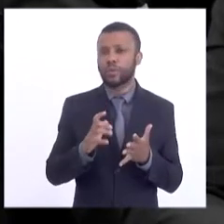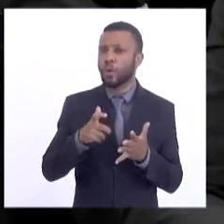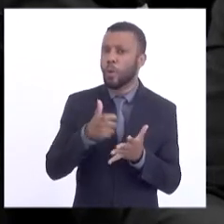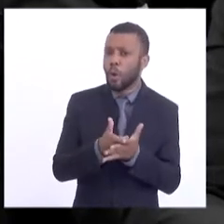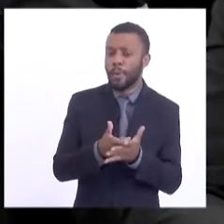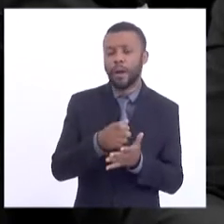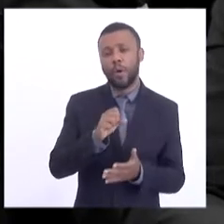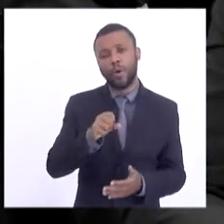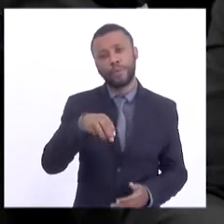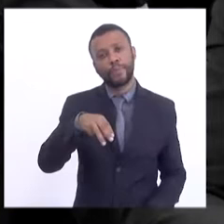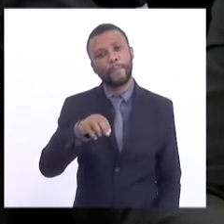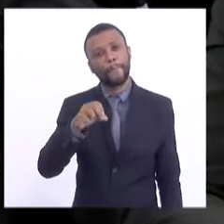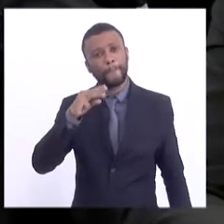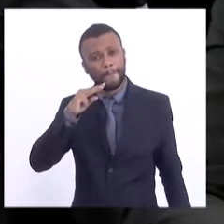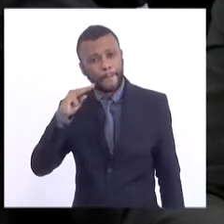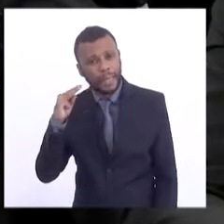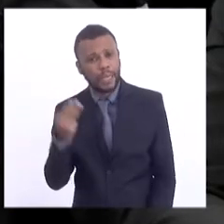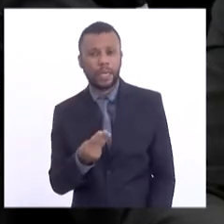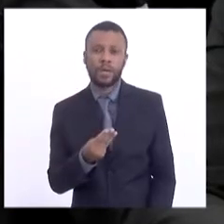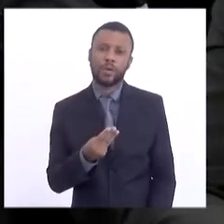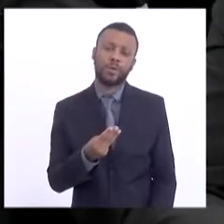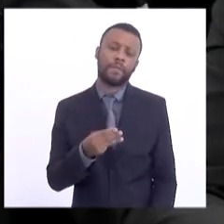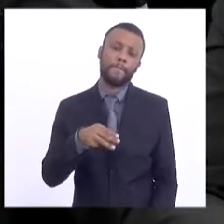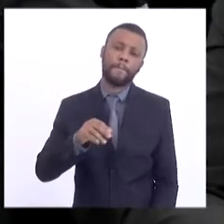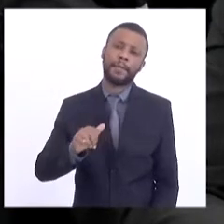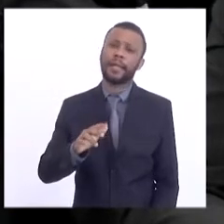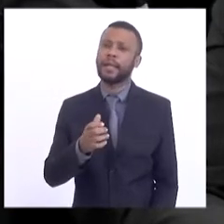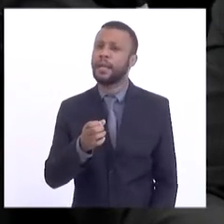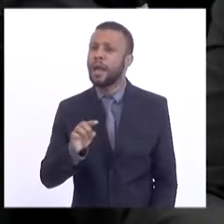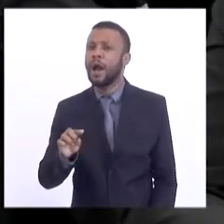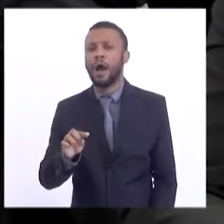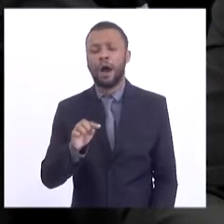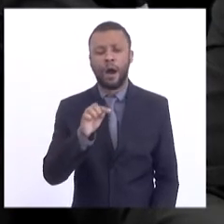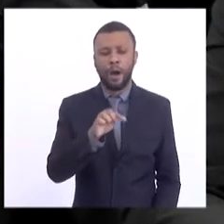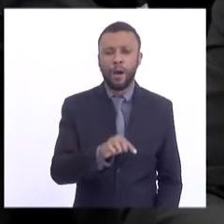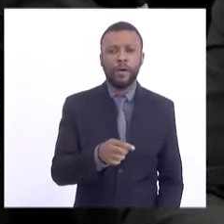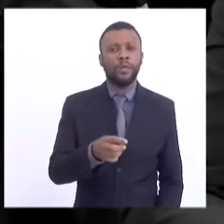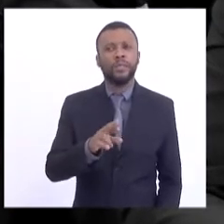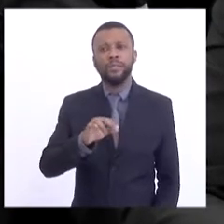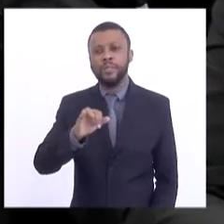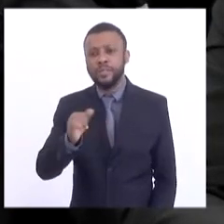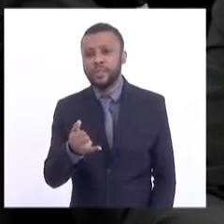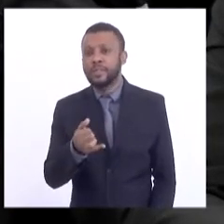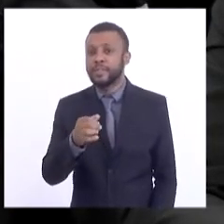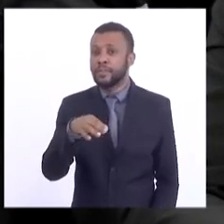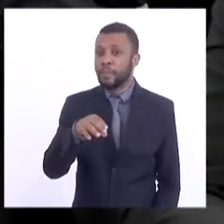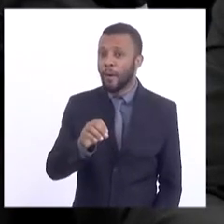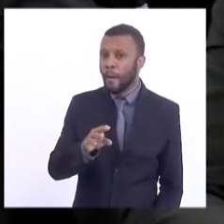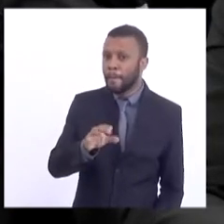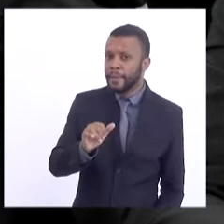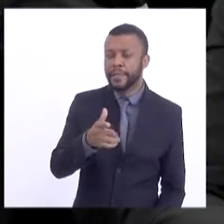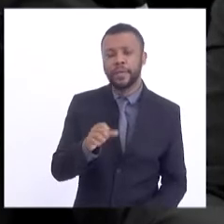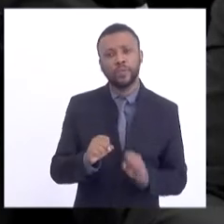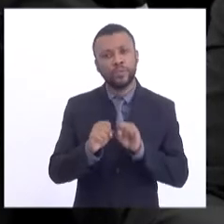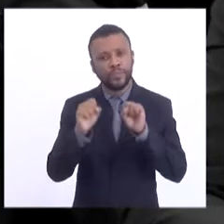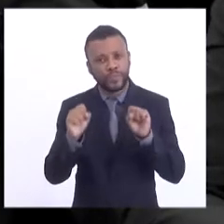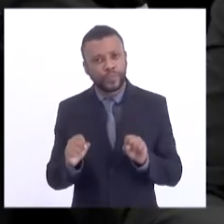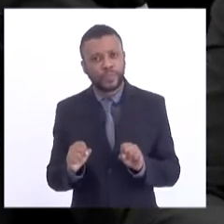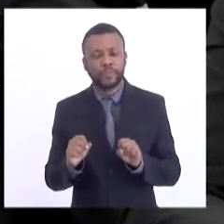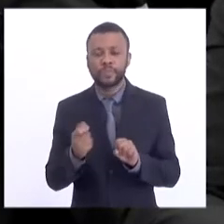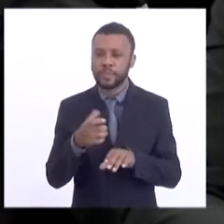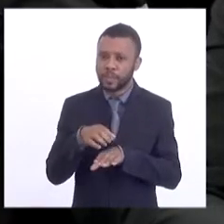que é oito milhões aqui eu vou dar um exemplo alguns exemplos o RJ Mob então sistema de transportes